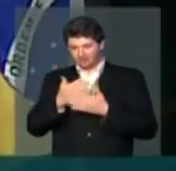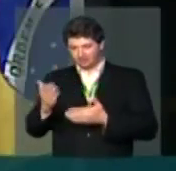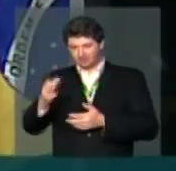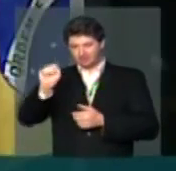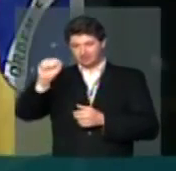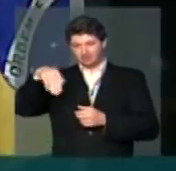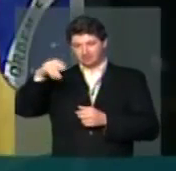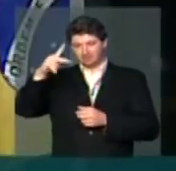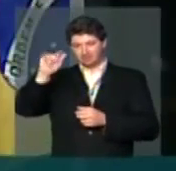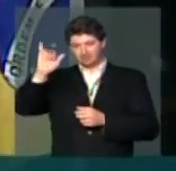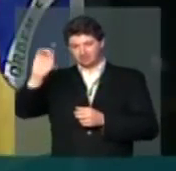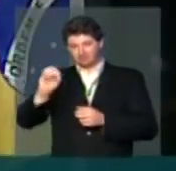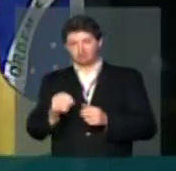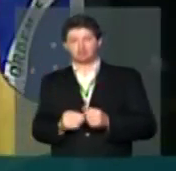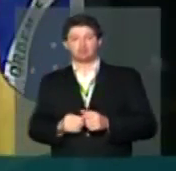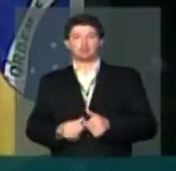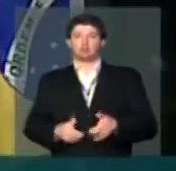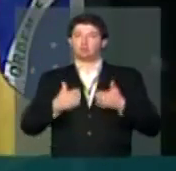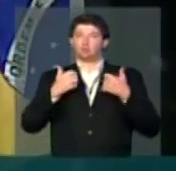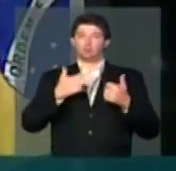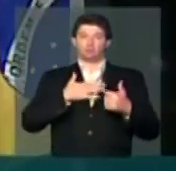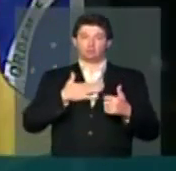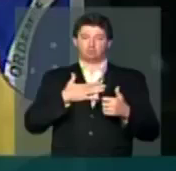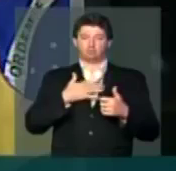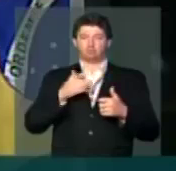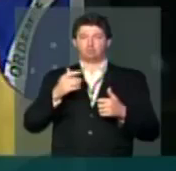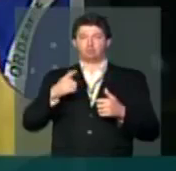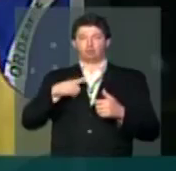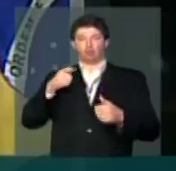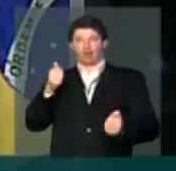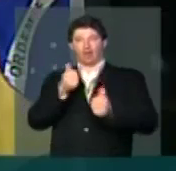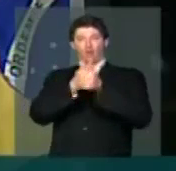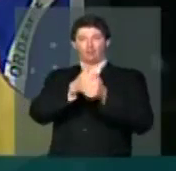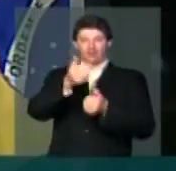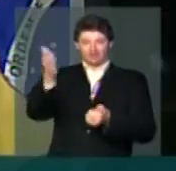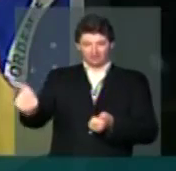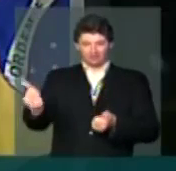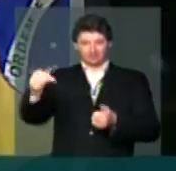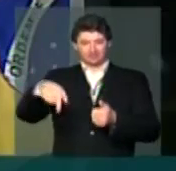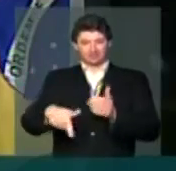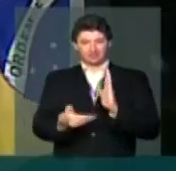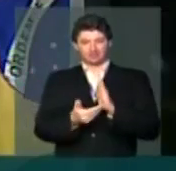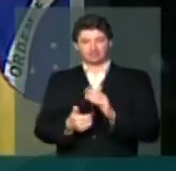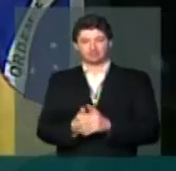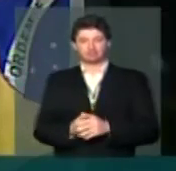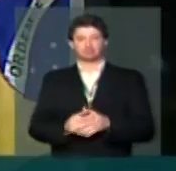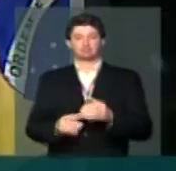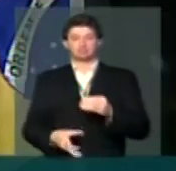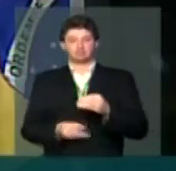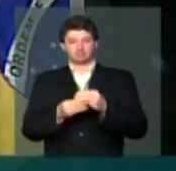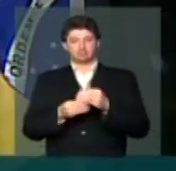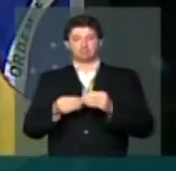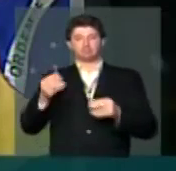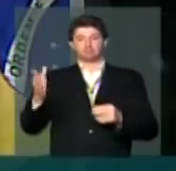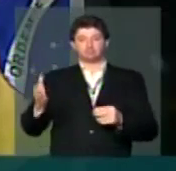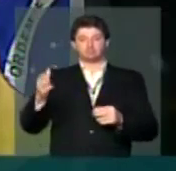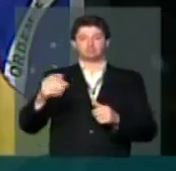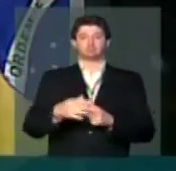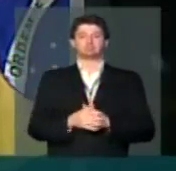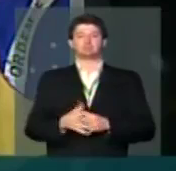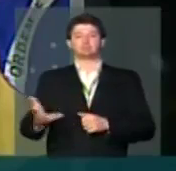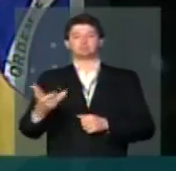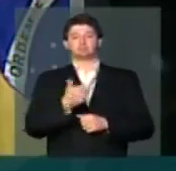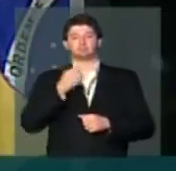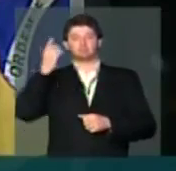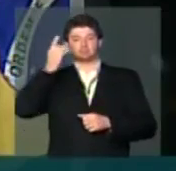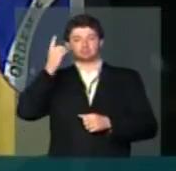Carlos Sampaio, pela intervenção. É uma honra minha ser o seu liderado no Congresso Nacional. Concedo agora uma parte ao